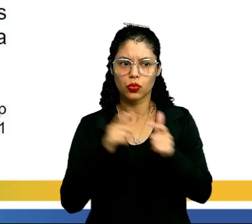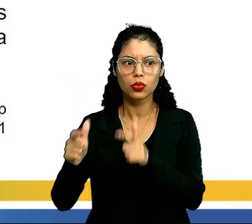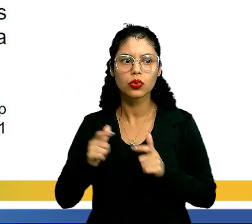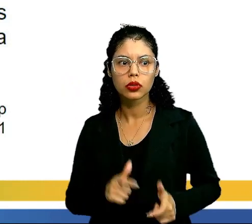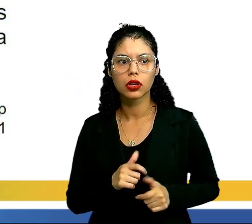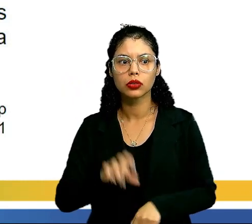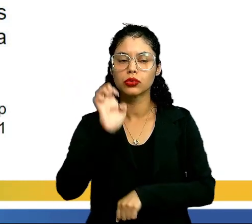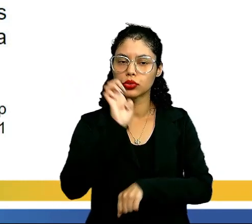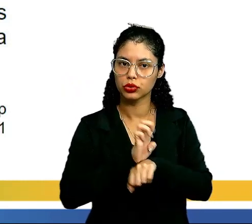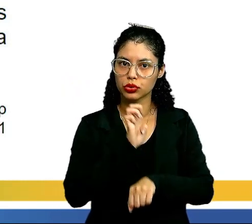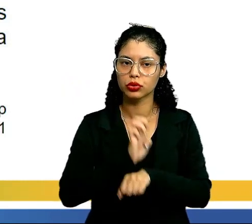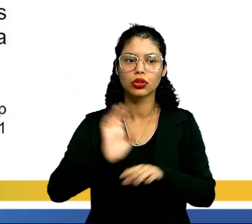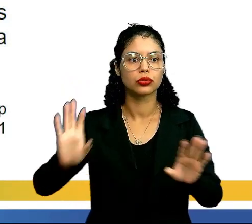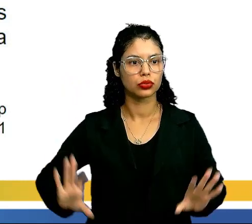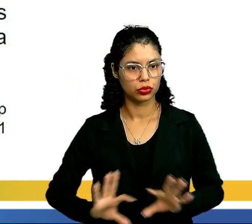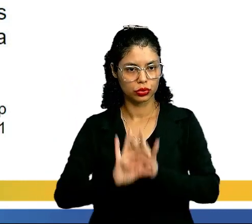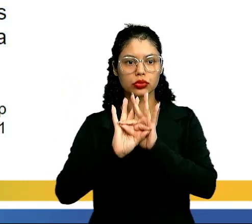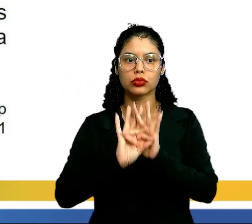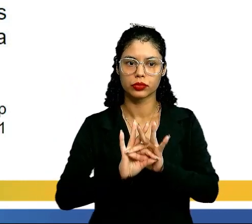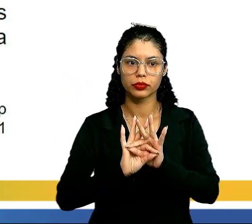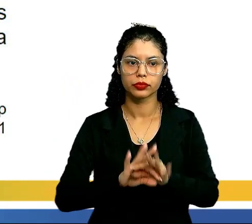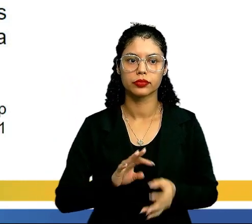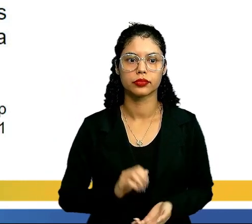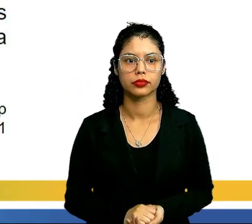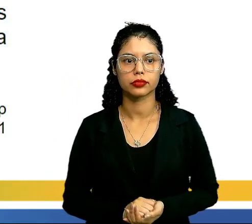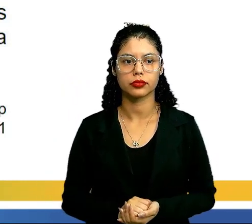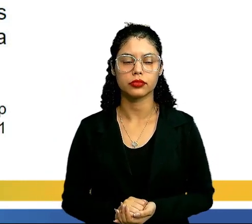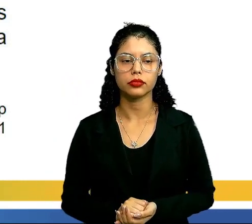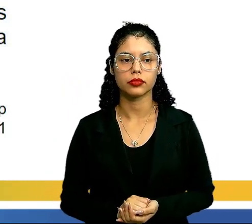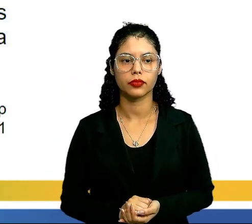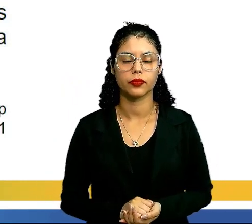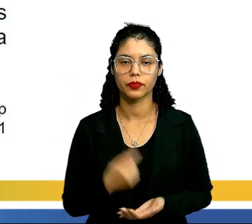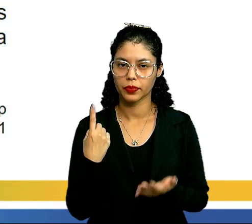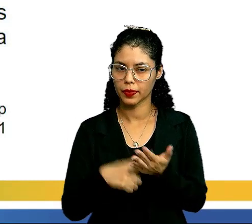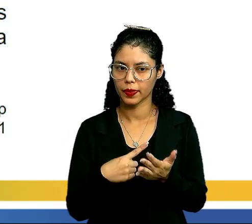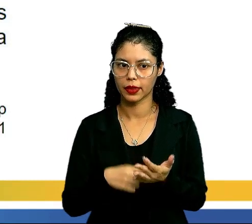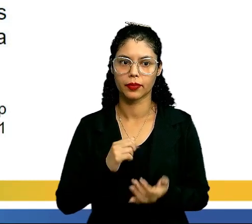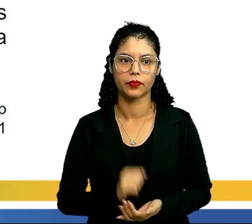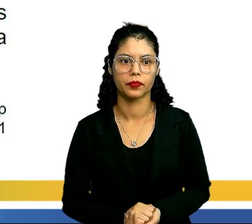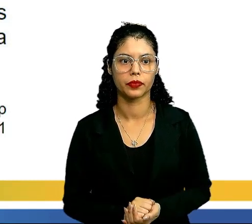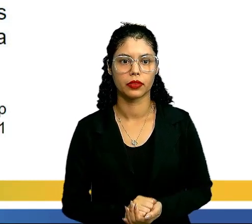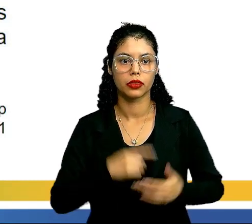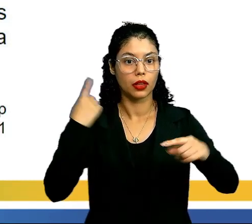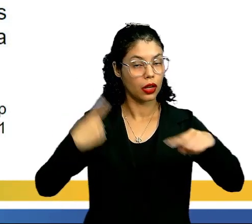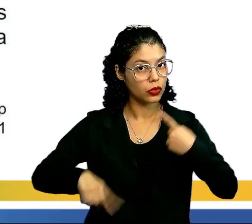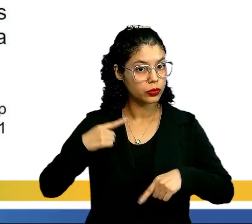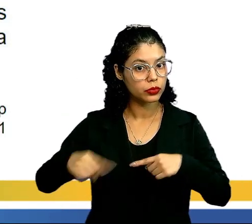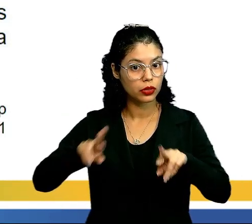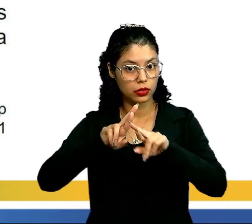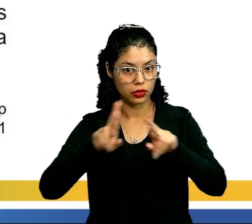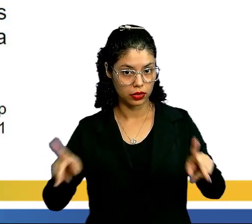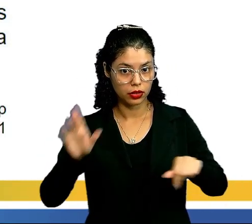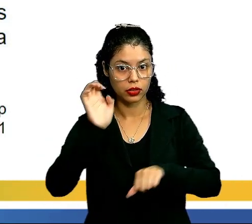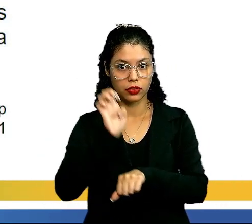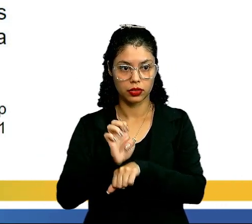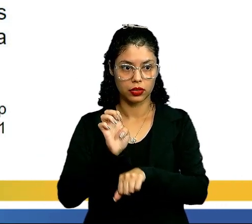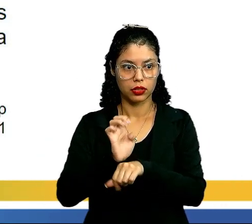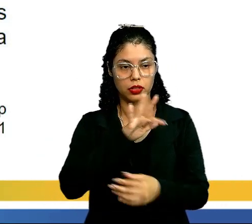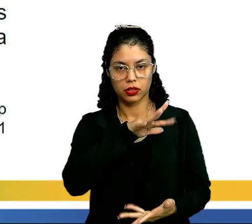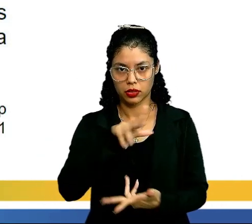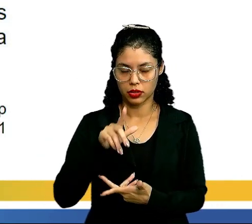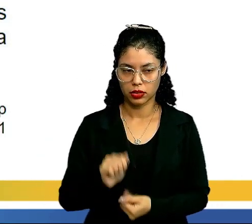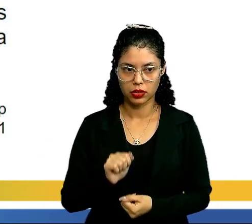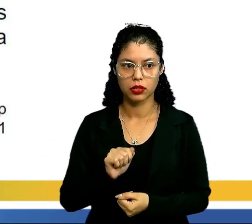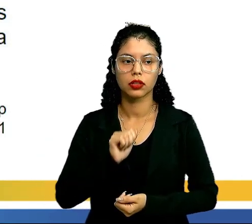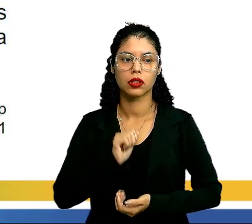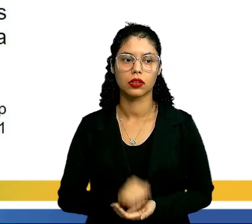suas posições relativas ao Estado ou aos Estados considerados. As relações políticas